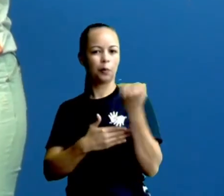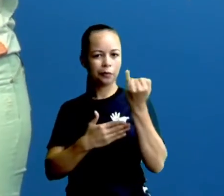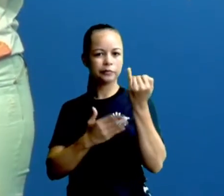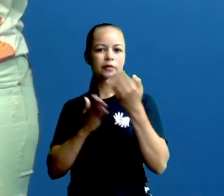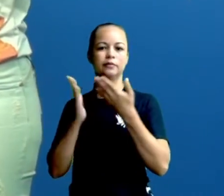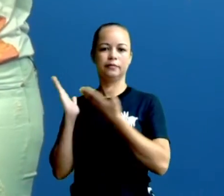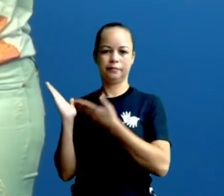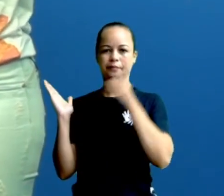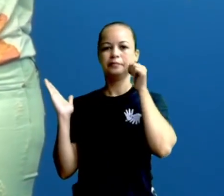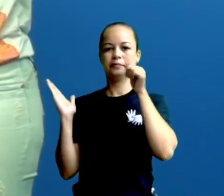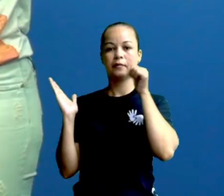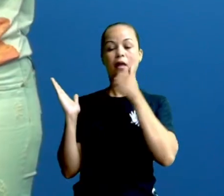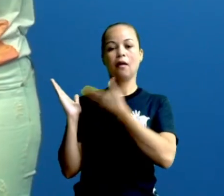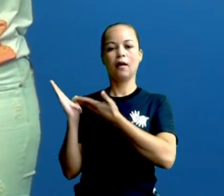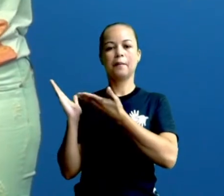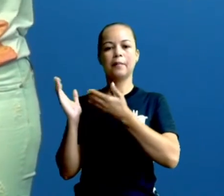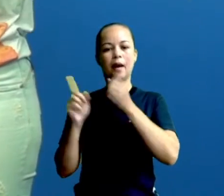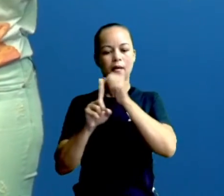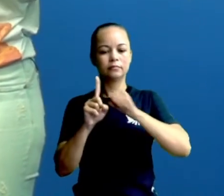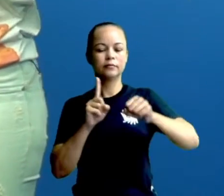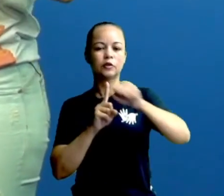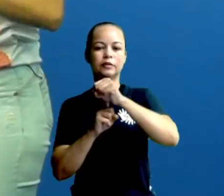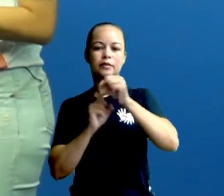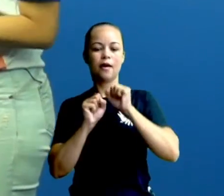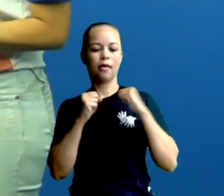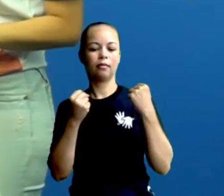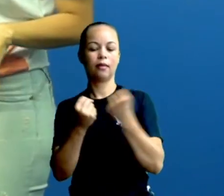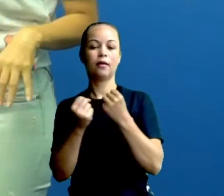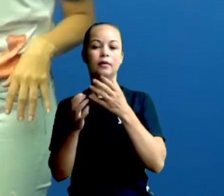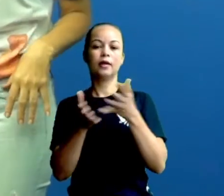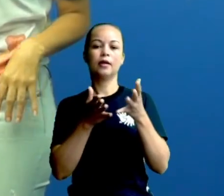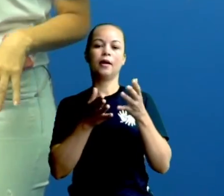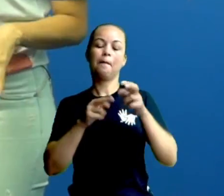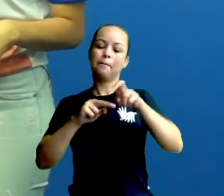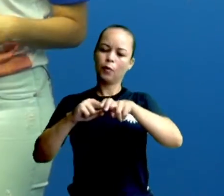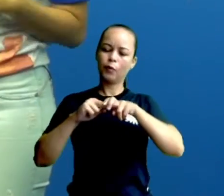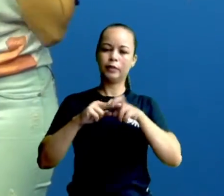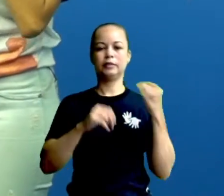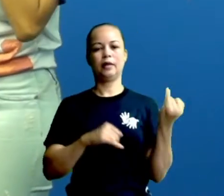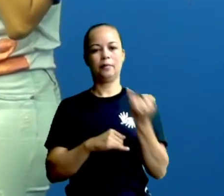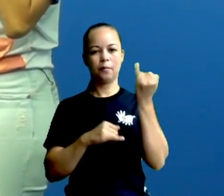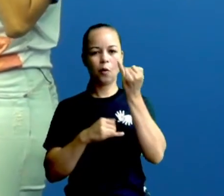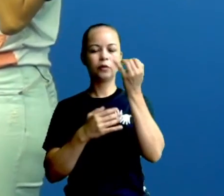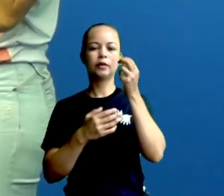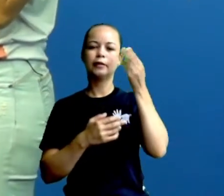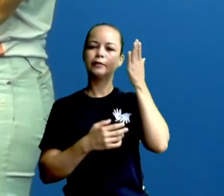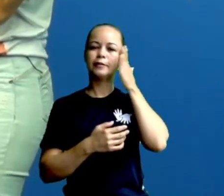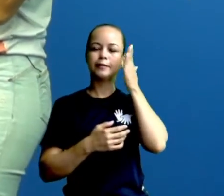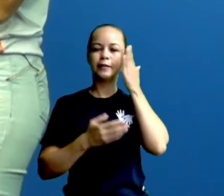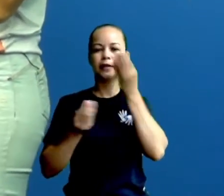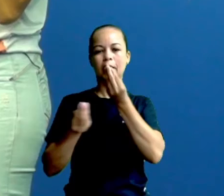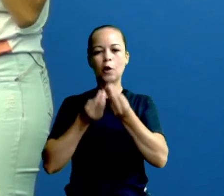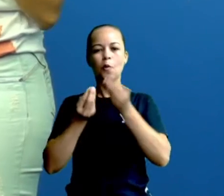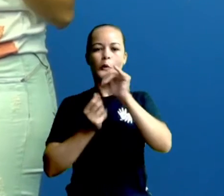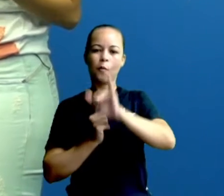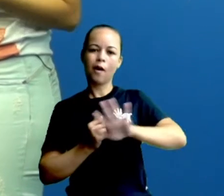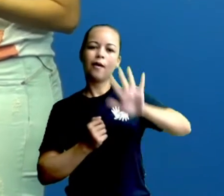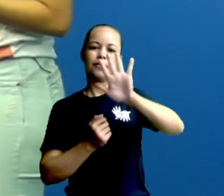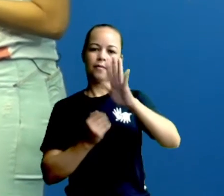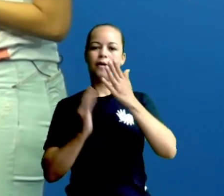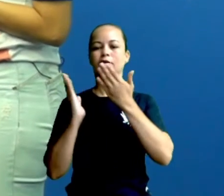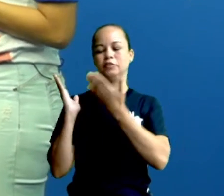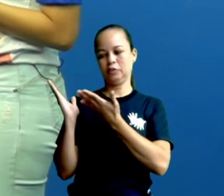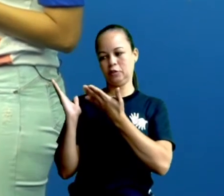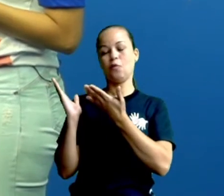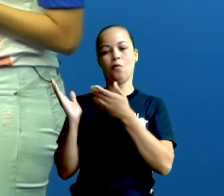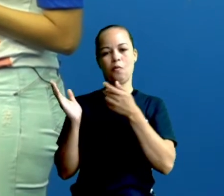importante para a sociedade e por isso é importante a gente fazer esse resgate da sua imagem como